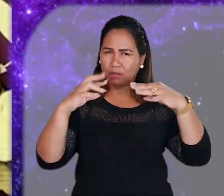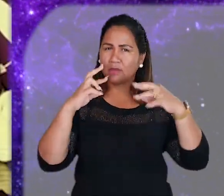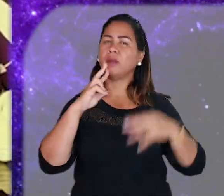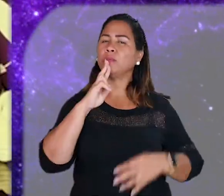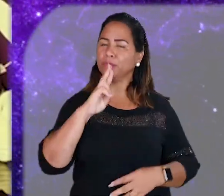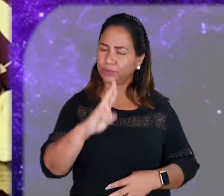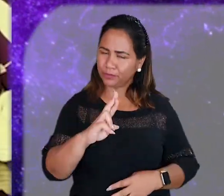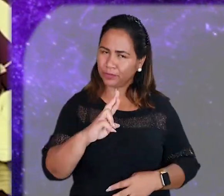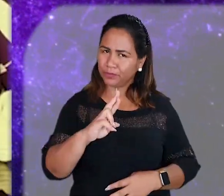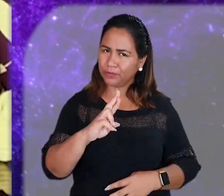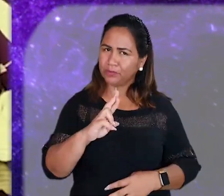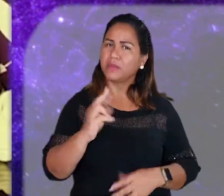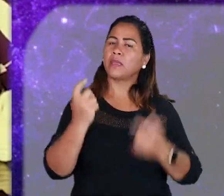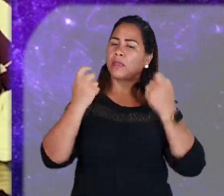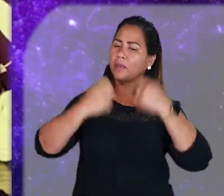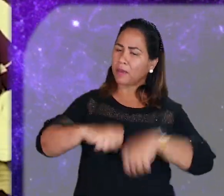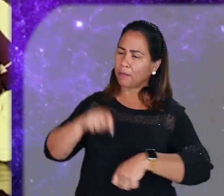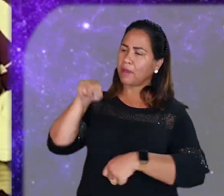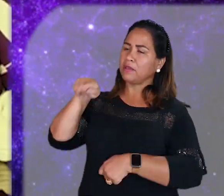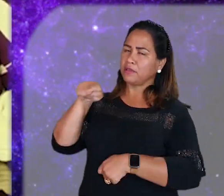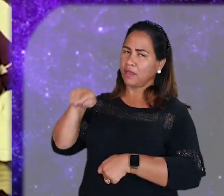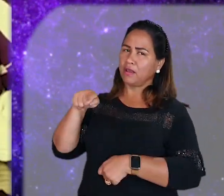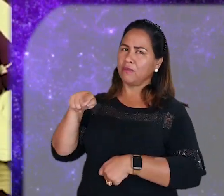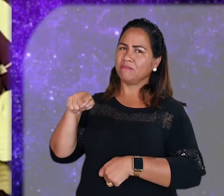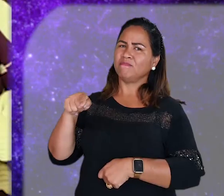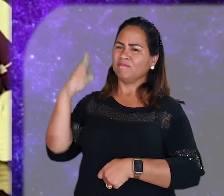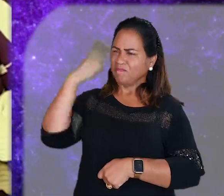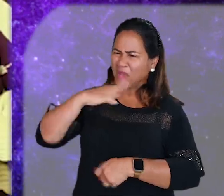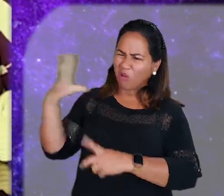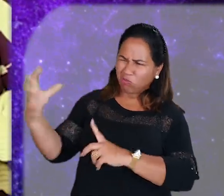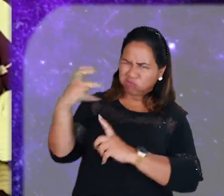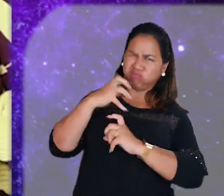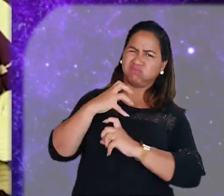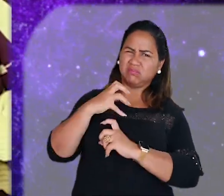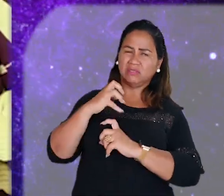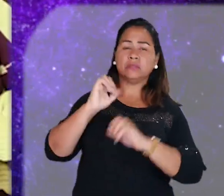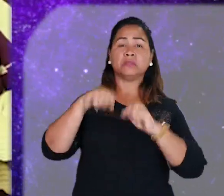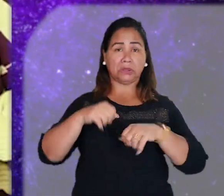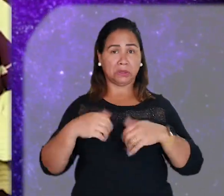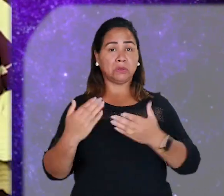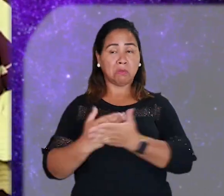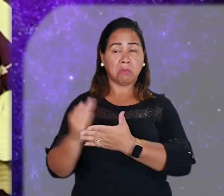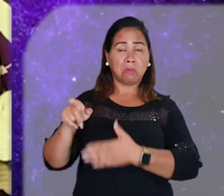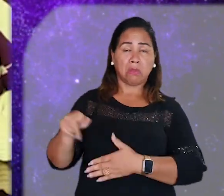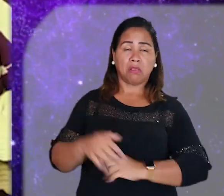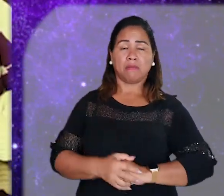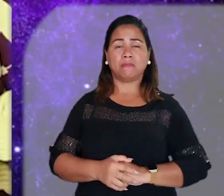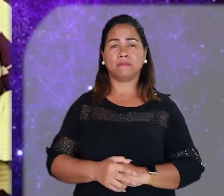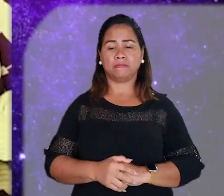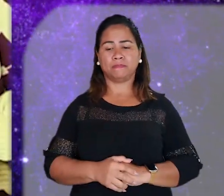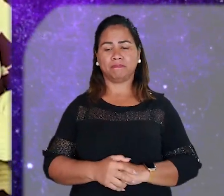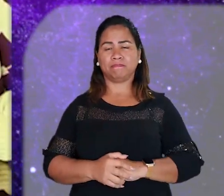o mau humor Pode sim ver ela